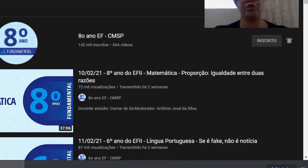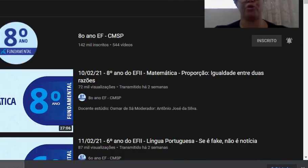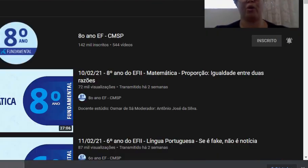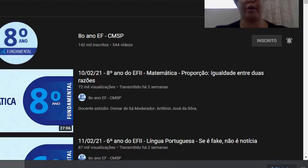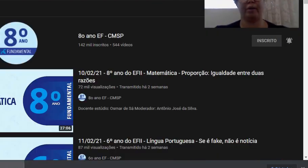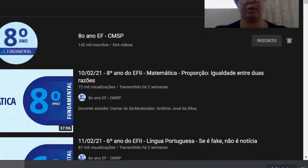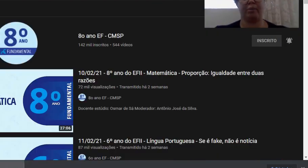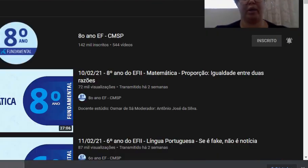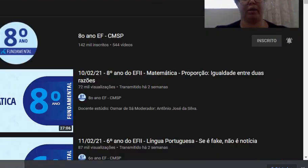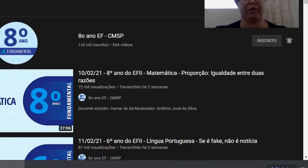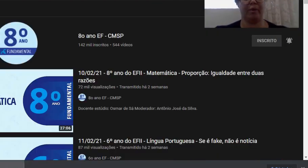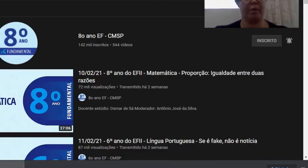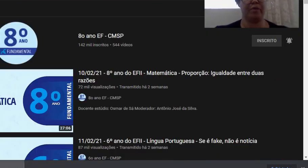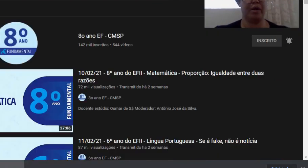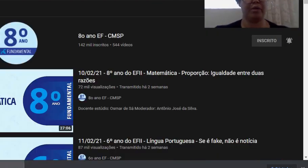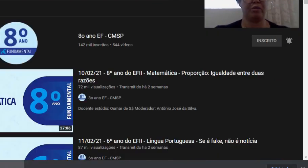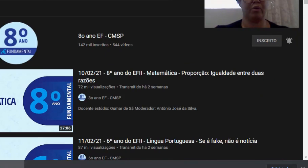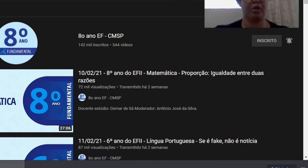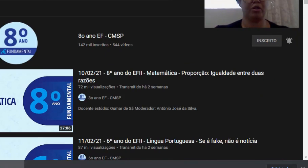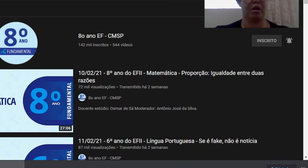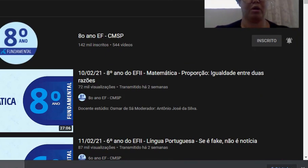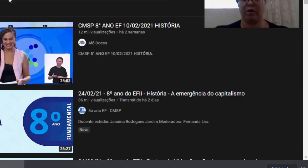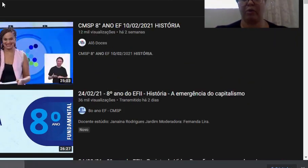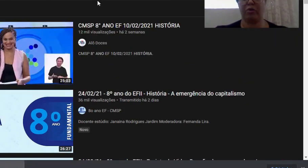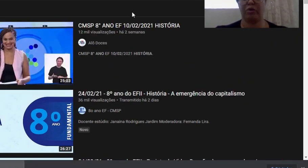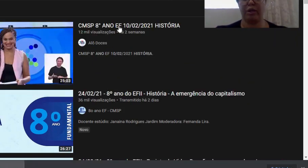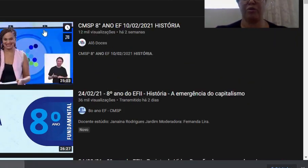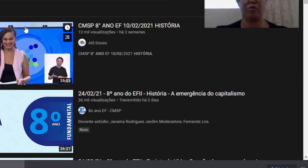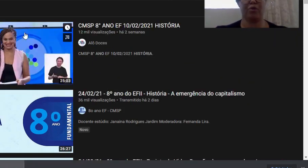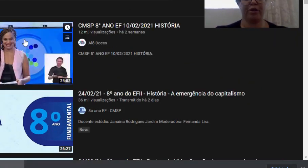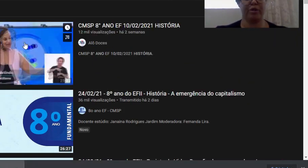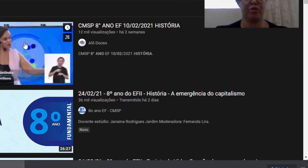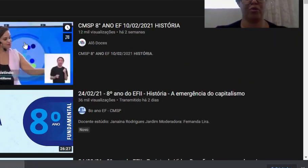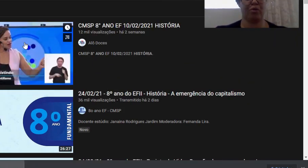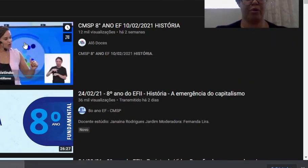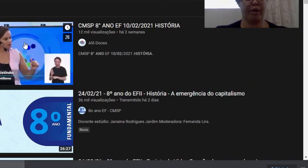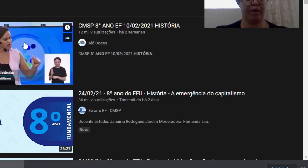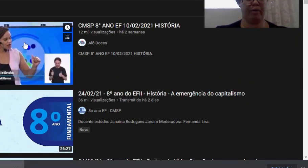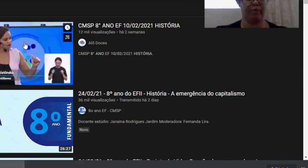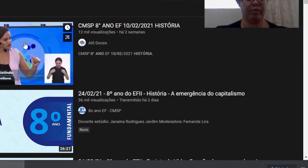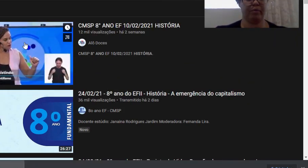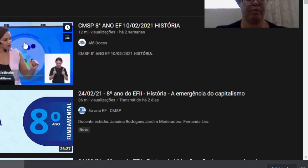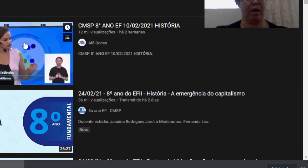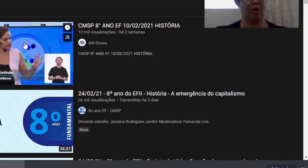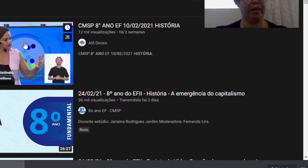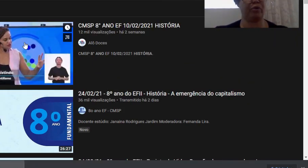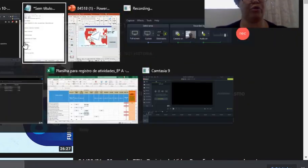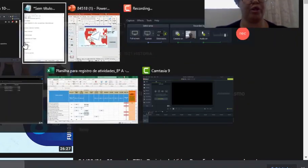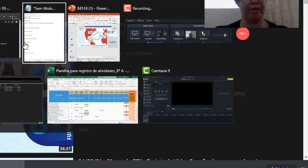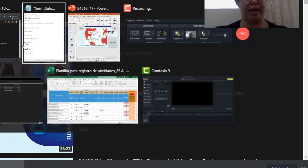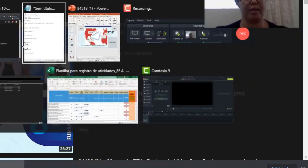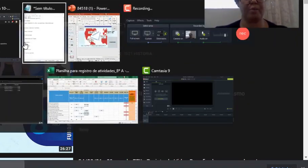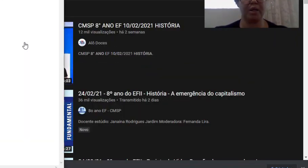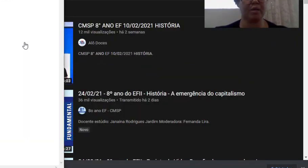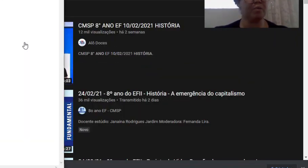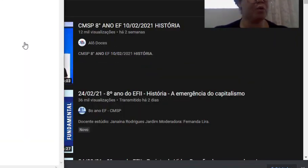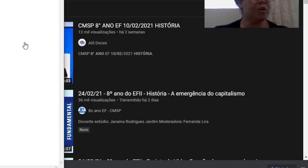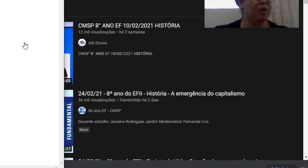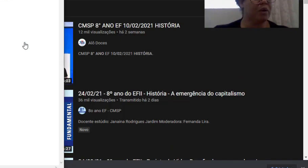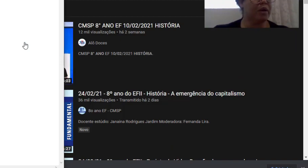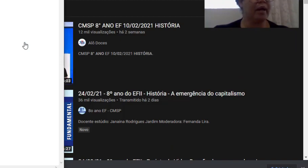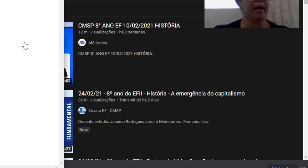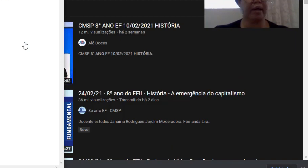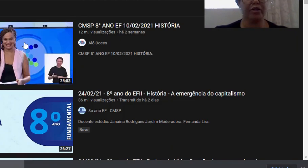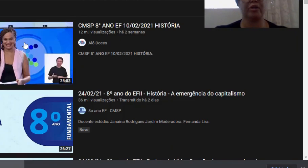10/2. Vou pôr história também, que fica mais fácil de eu achar. 8º ano, 10/2, história. A aula era do dia 10